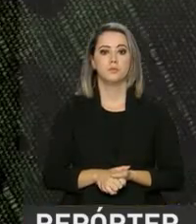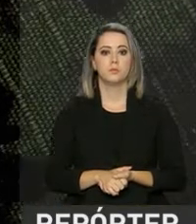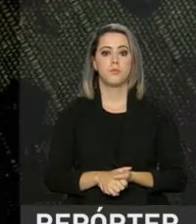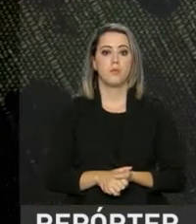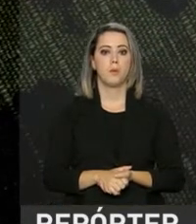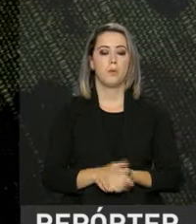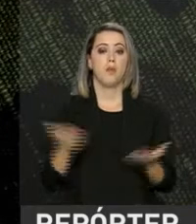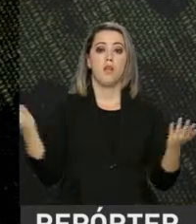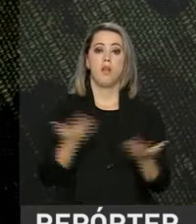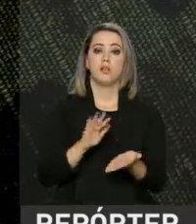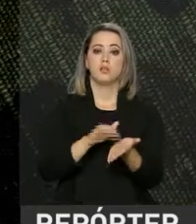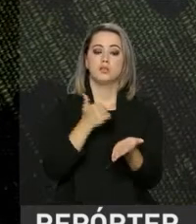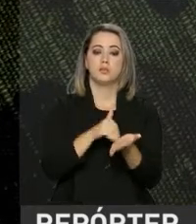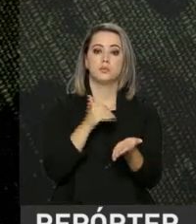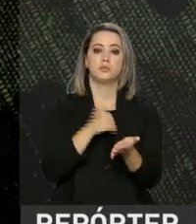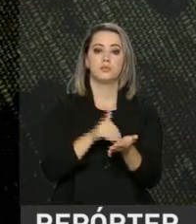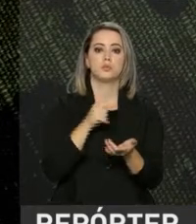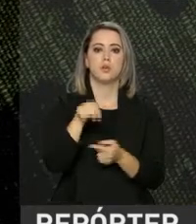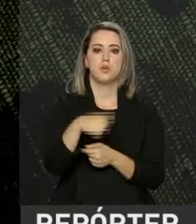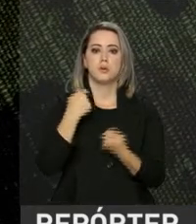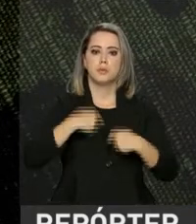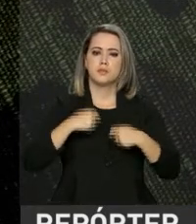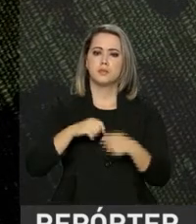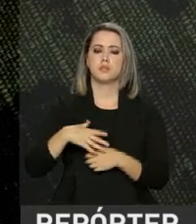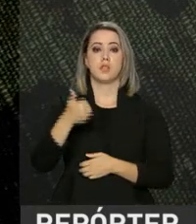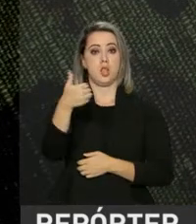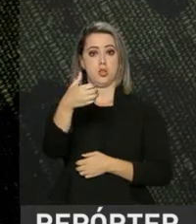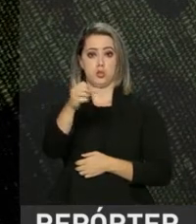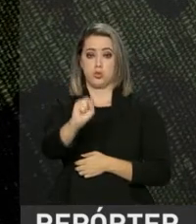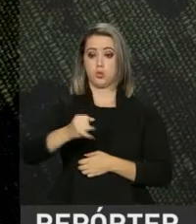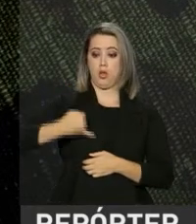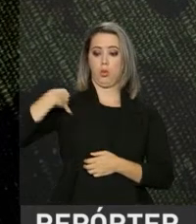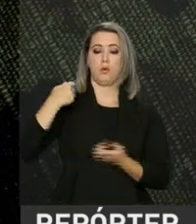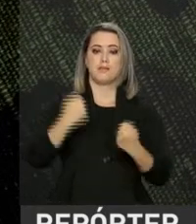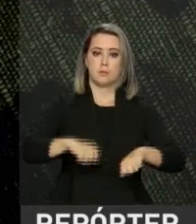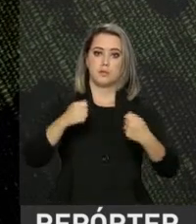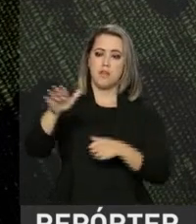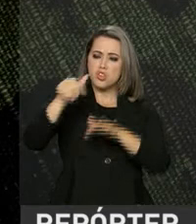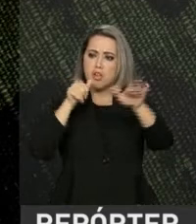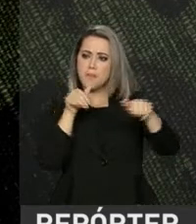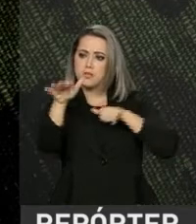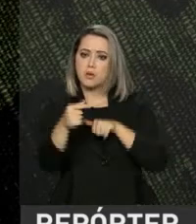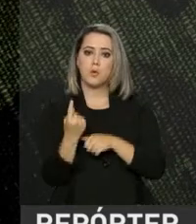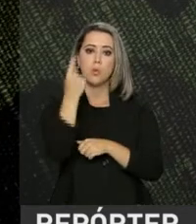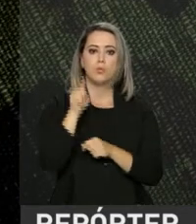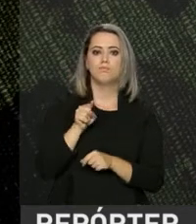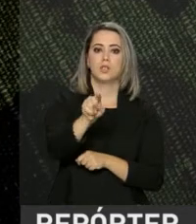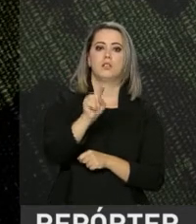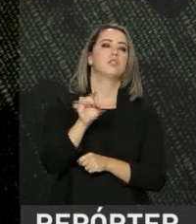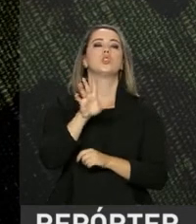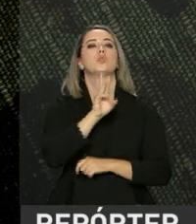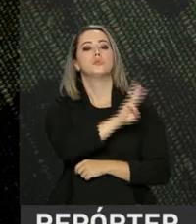agora o alistamento militar obrigatório aquele que o jovem que completa 18 anos é convocado a fazer está a um clique